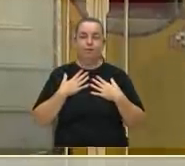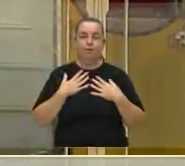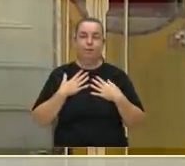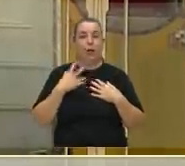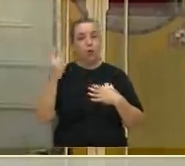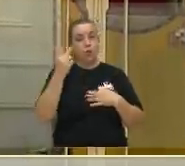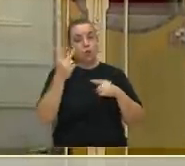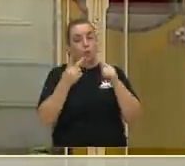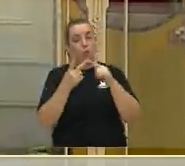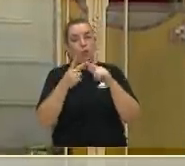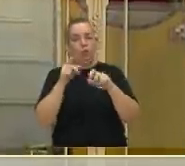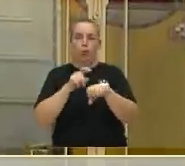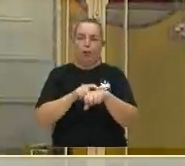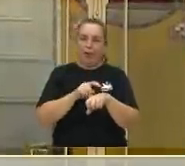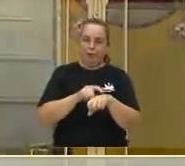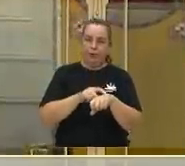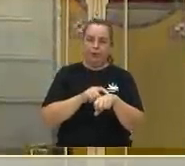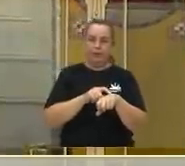segundo momento